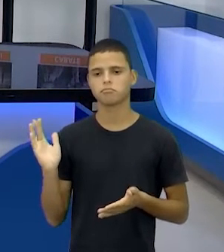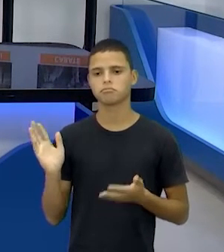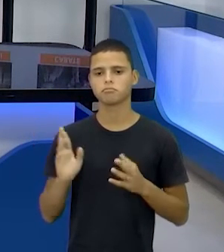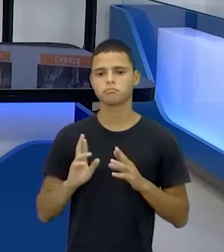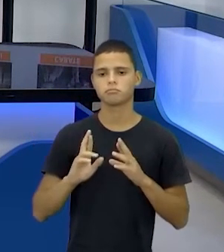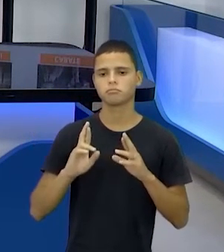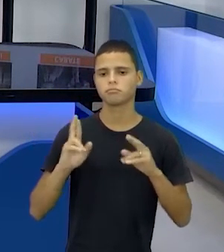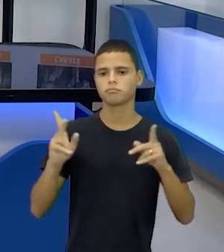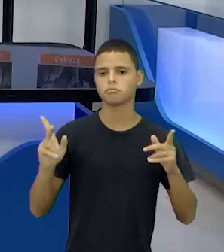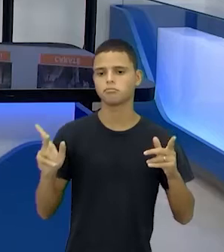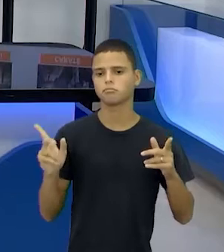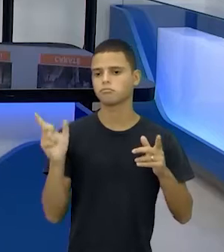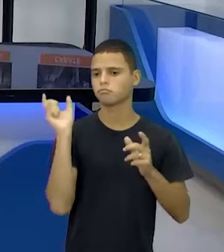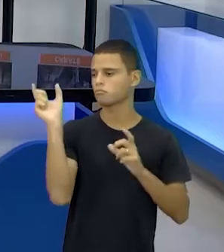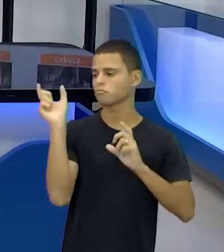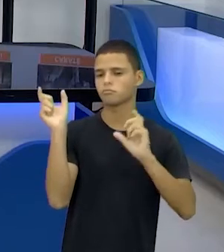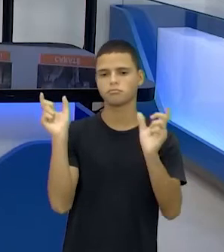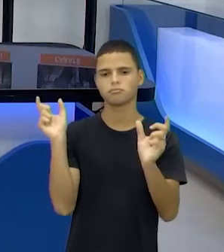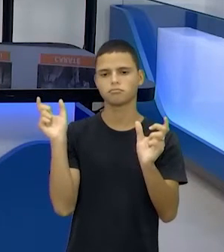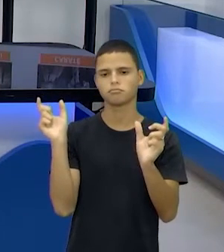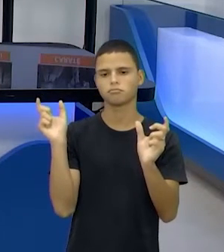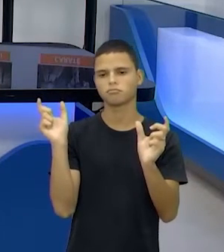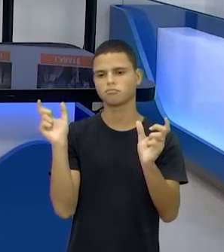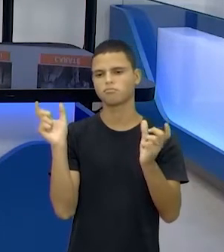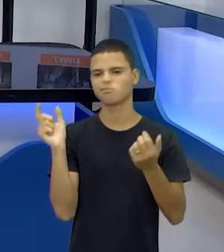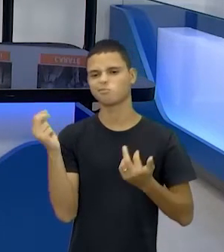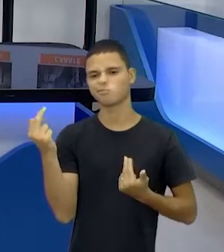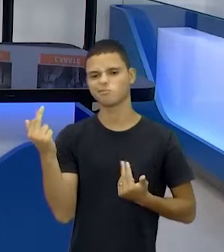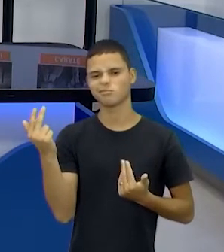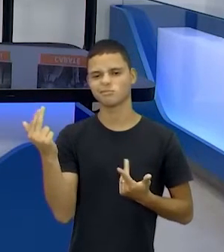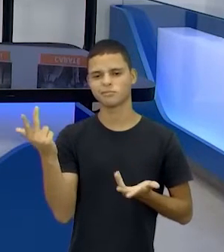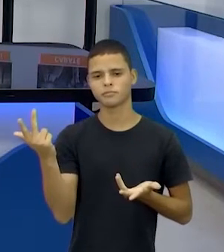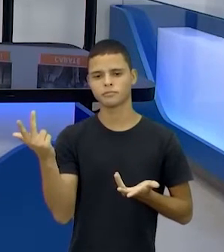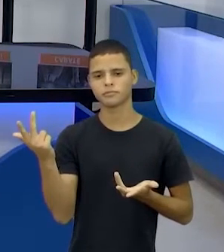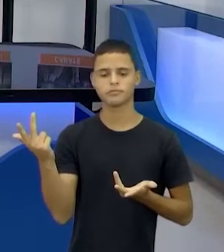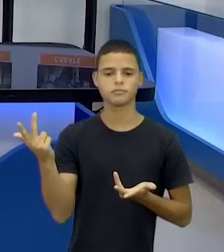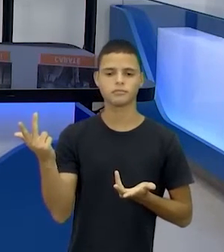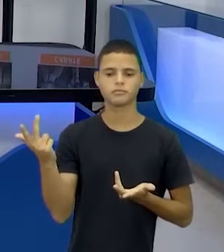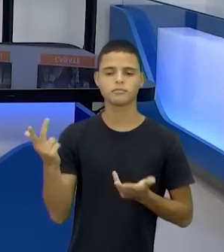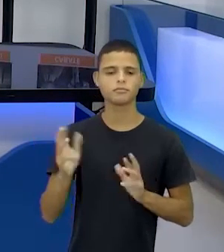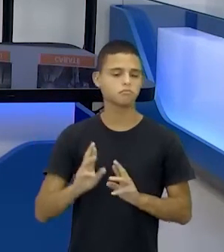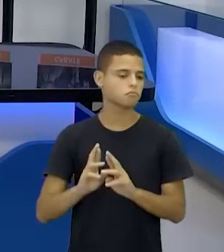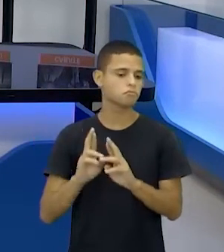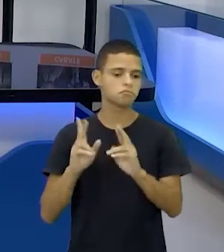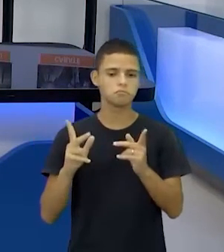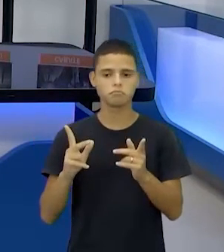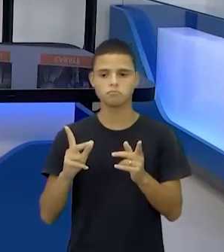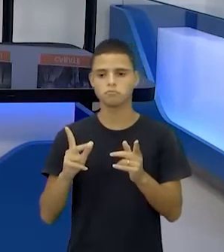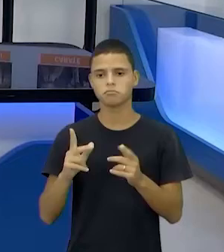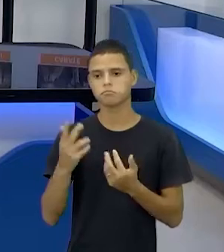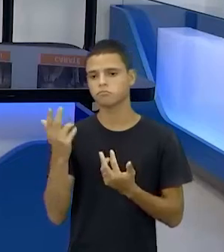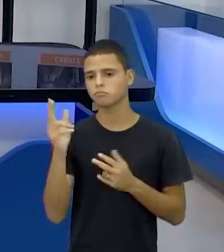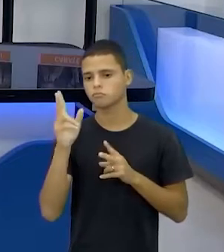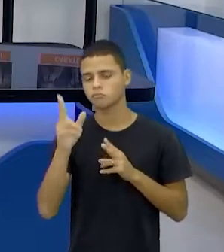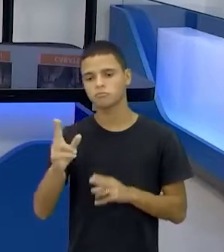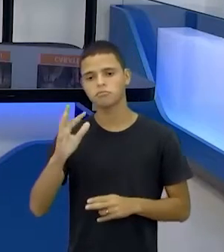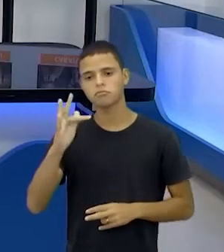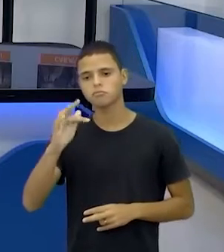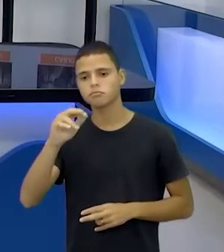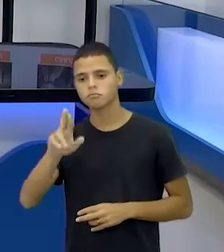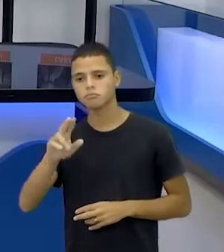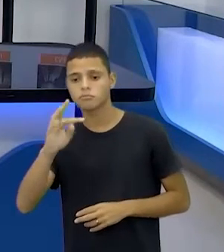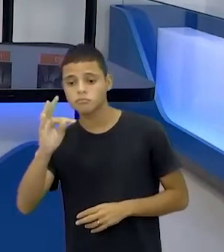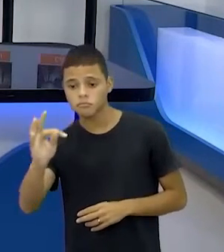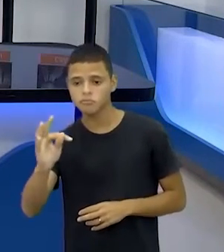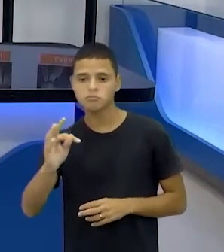o nome? É o nome, né? Não tem diferença nenhuma, só é abreviar. Tá. Vou jogar um fute. Eu gosto de basquete, pra mim não tem diferença